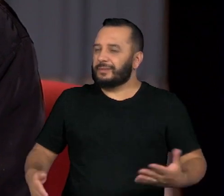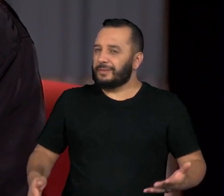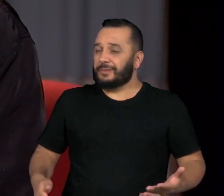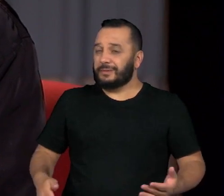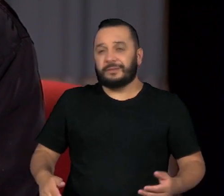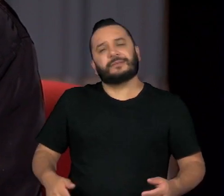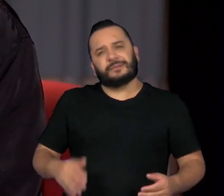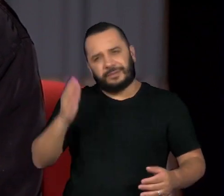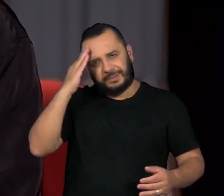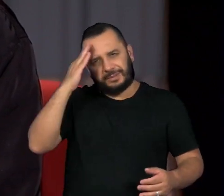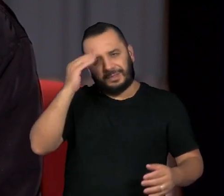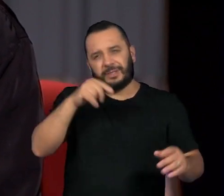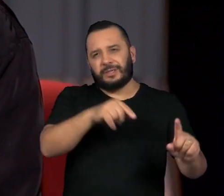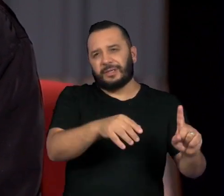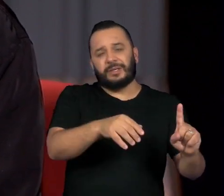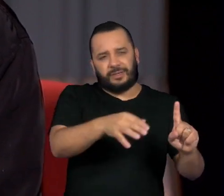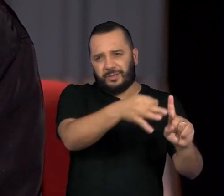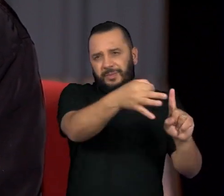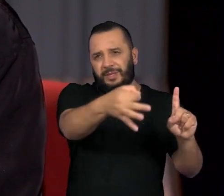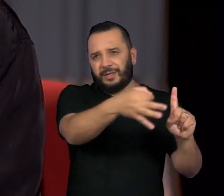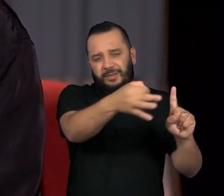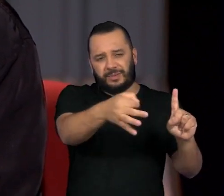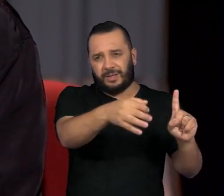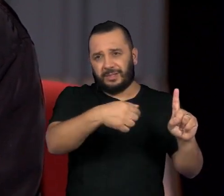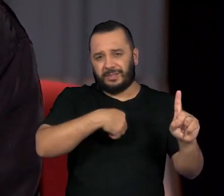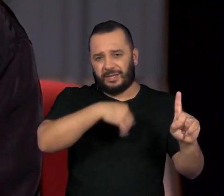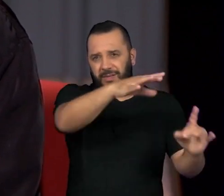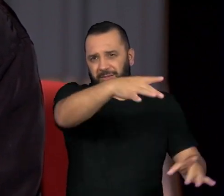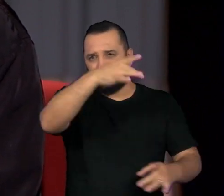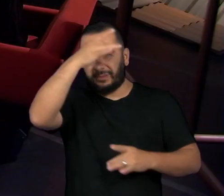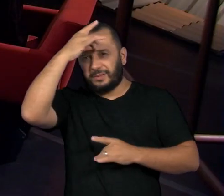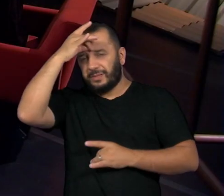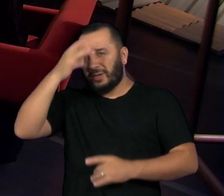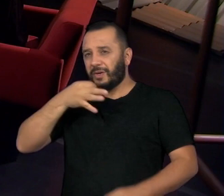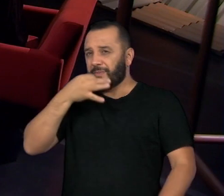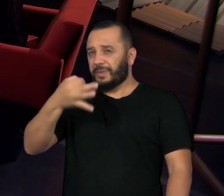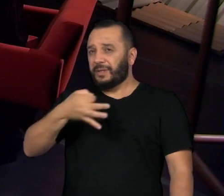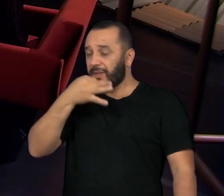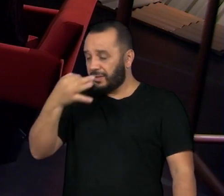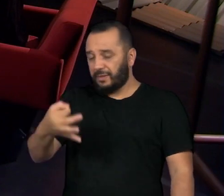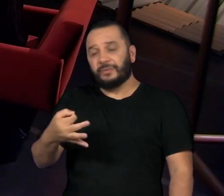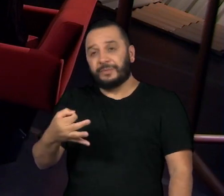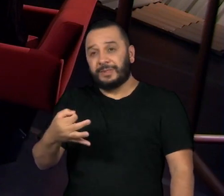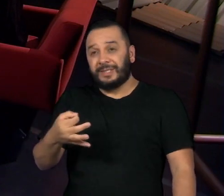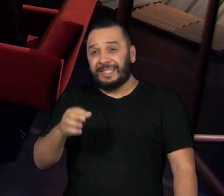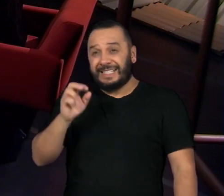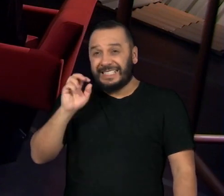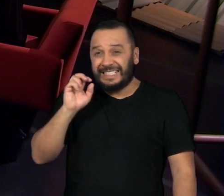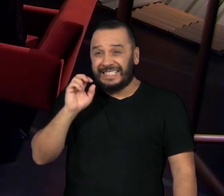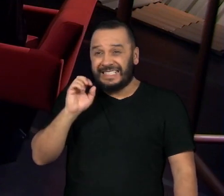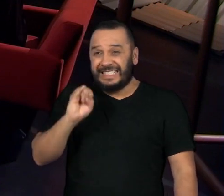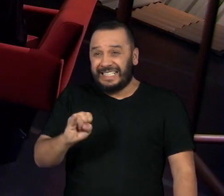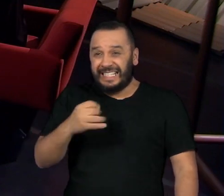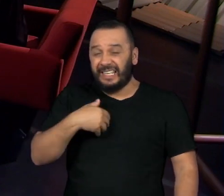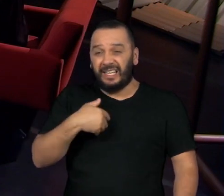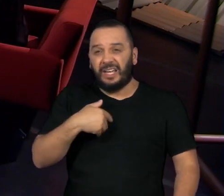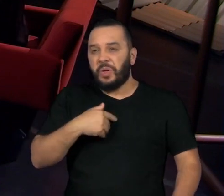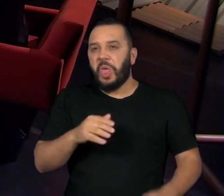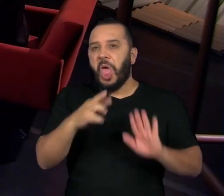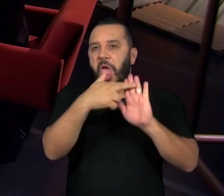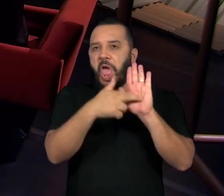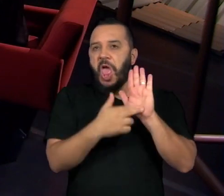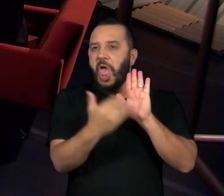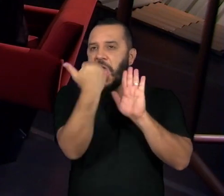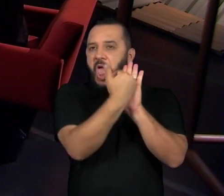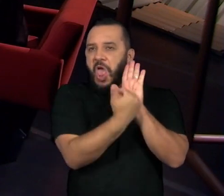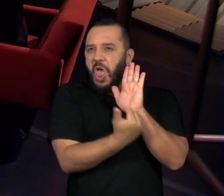fala, talvez, na literatura, seja a morte da arte. Eu prefiro acreditar que ainda esse espaço